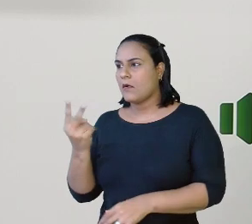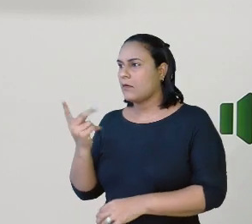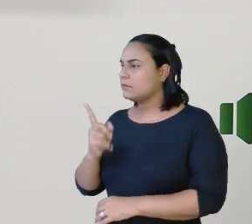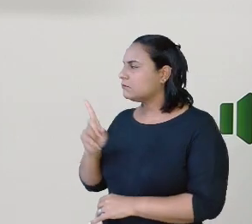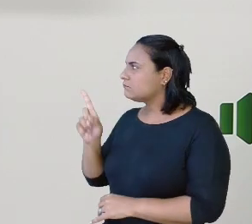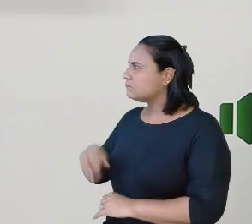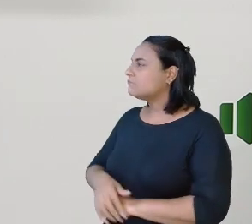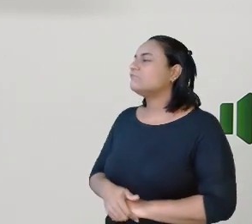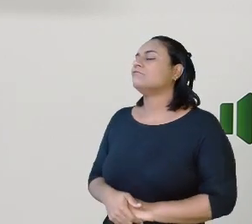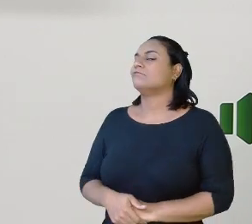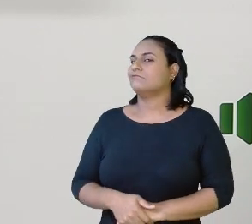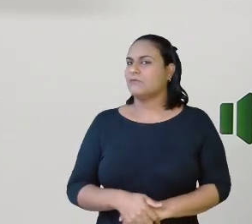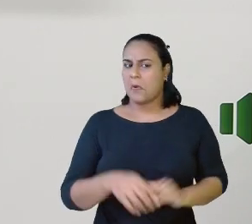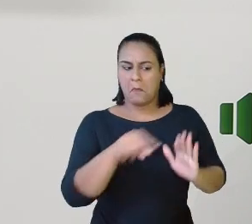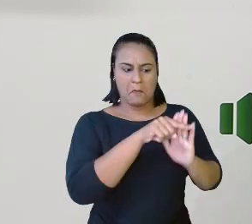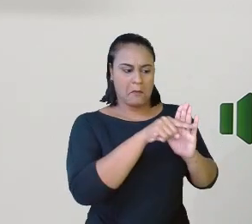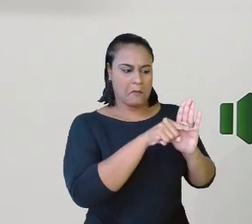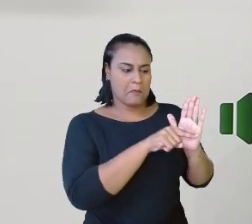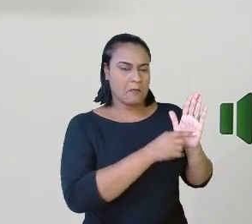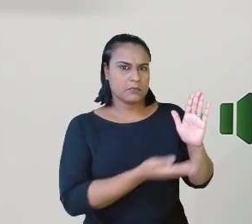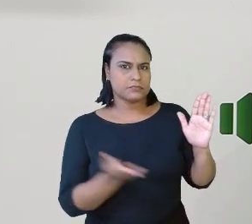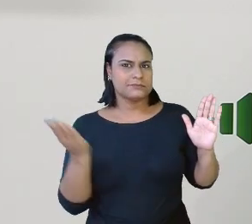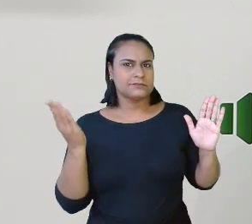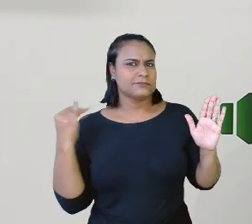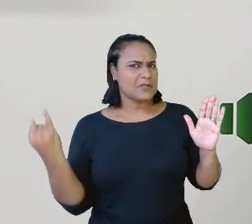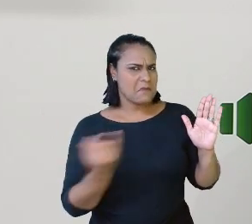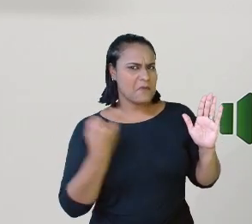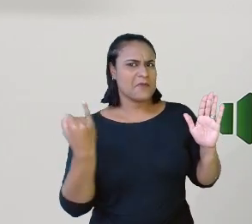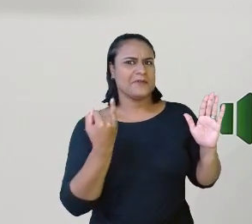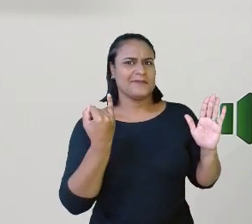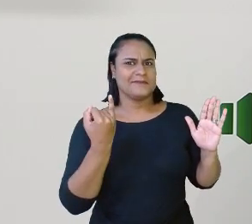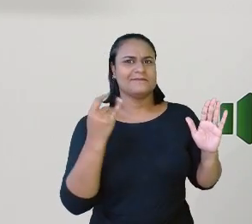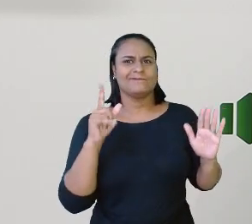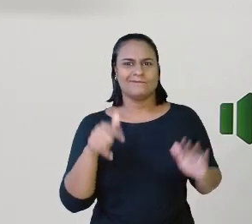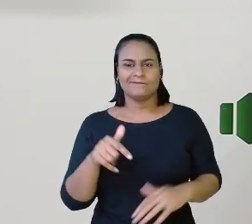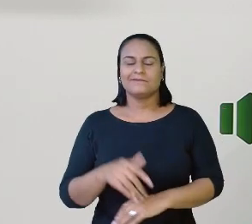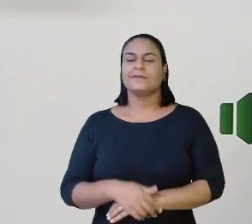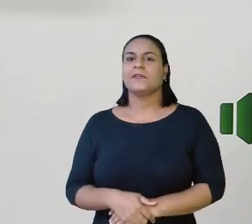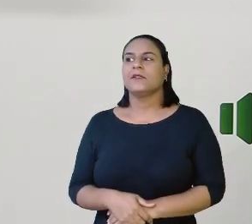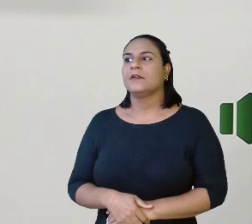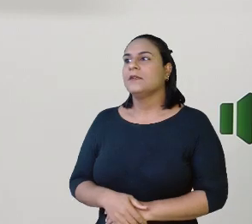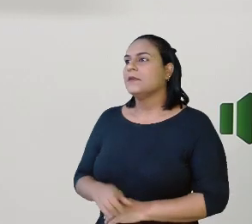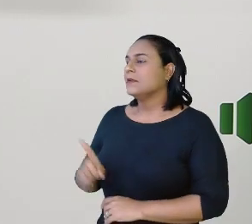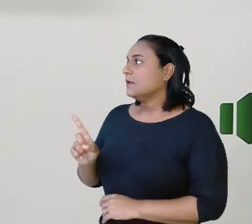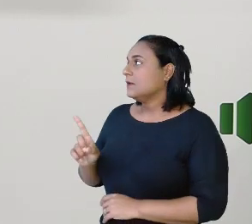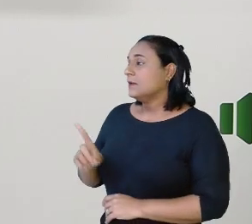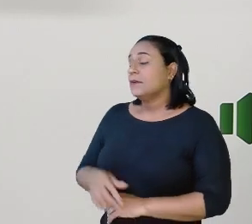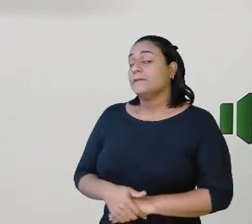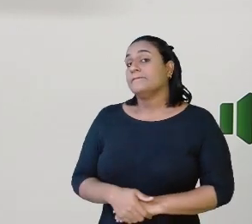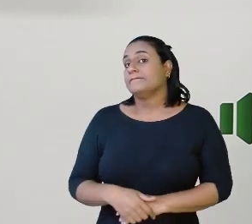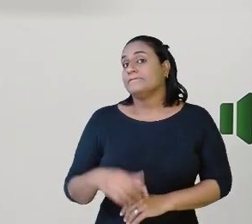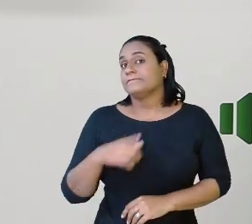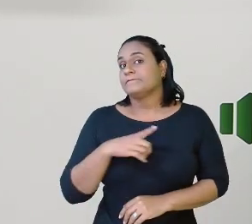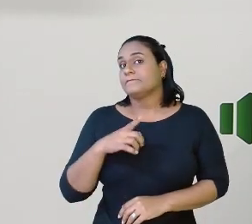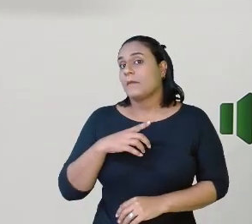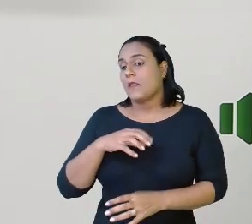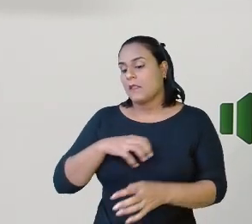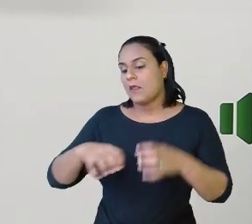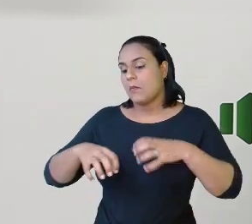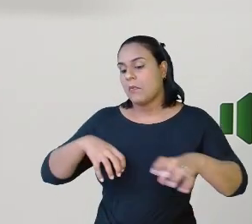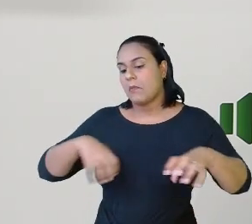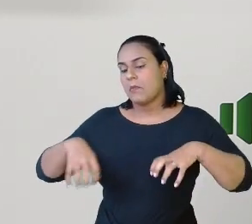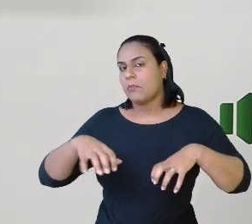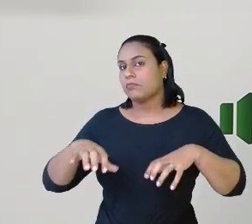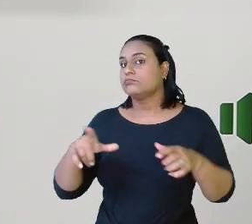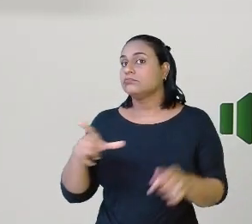fósforo. Quanta coisa importante! Pois é, eles tem divisões. Então,